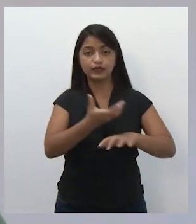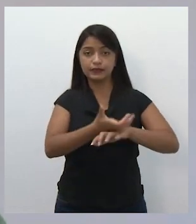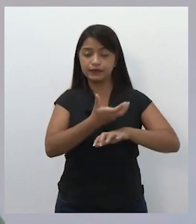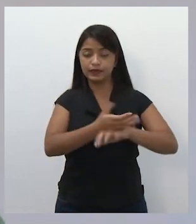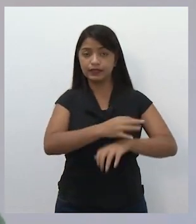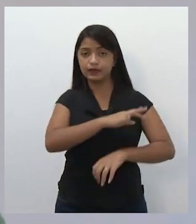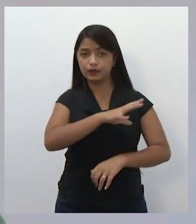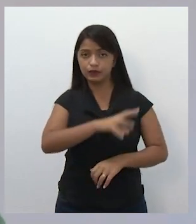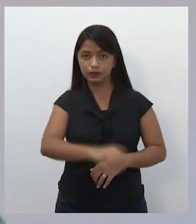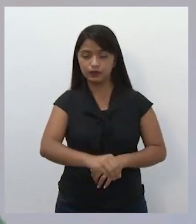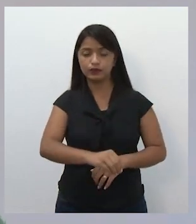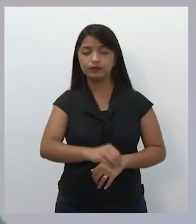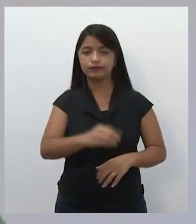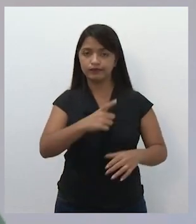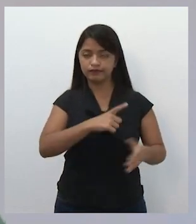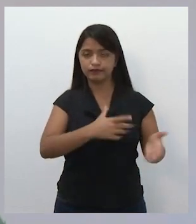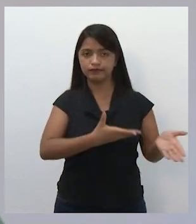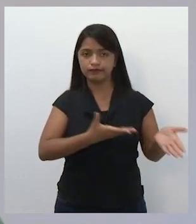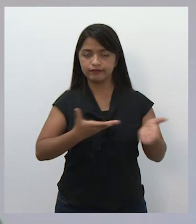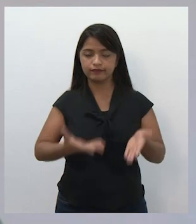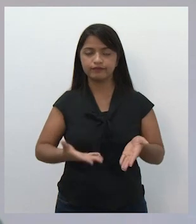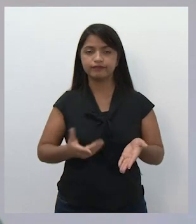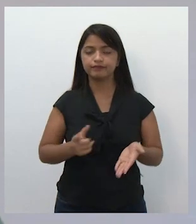componentes estão trazendo